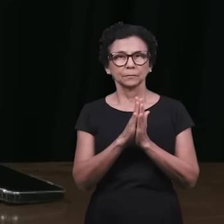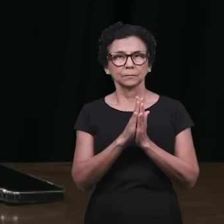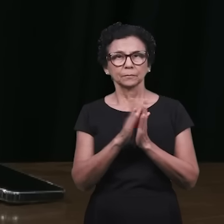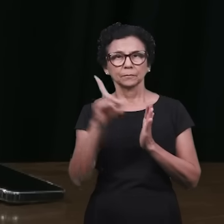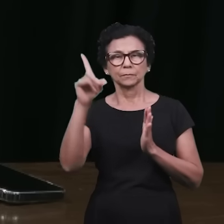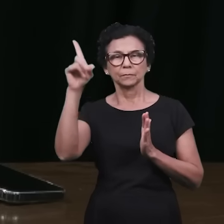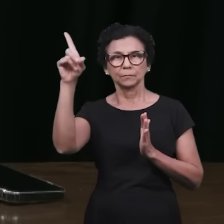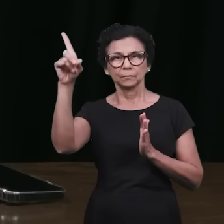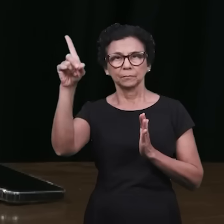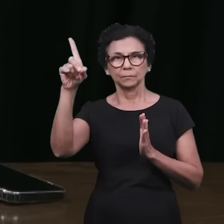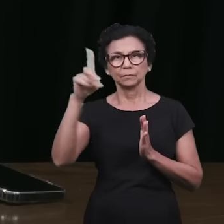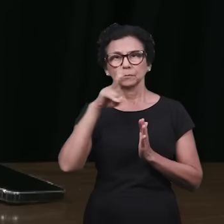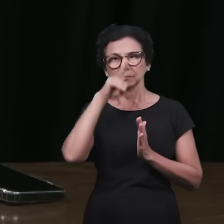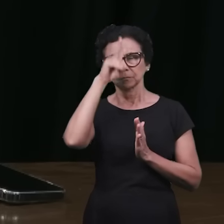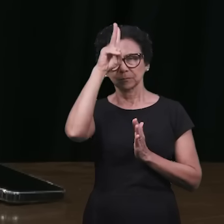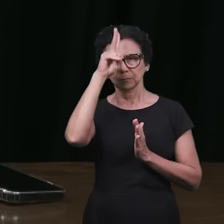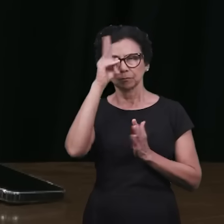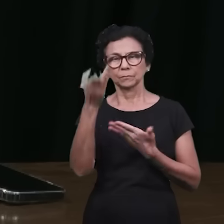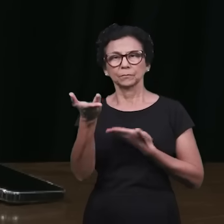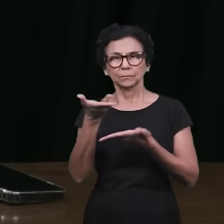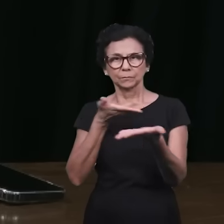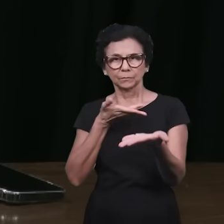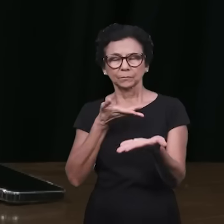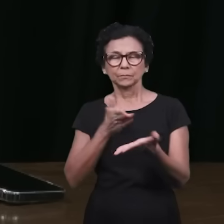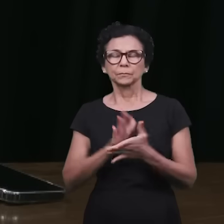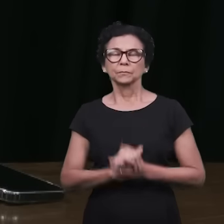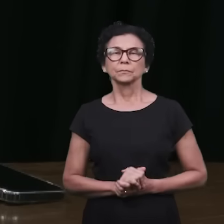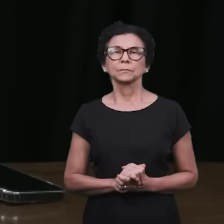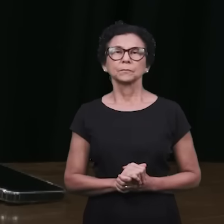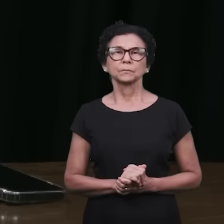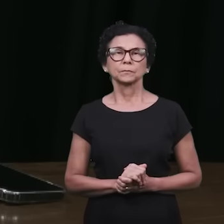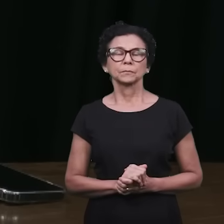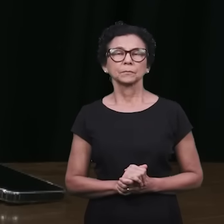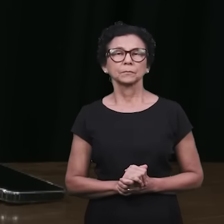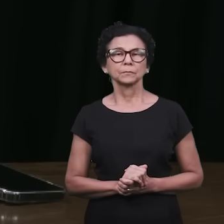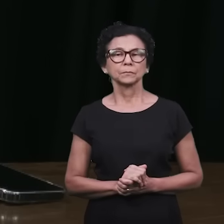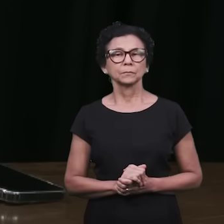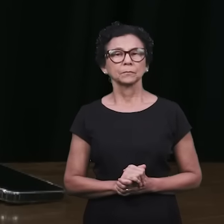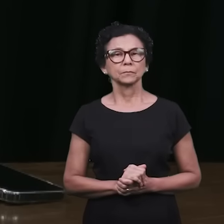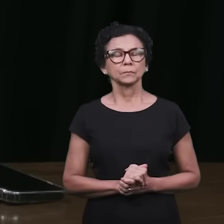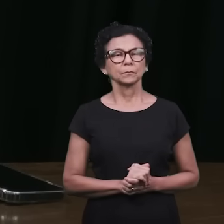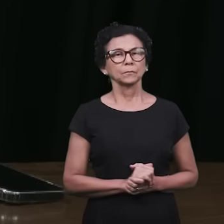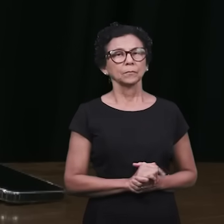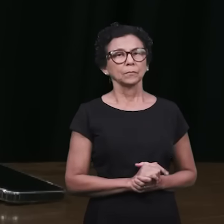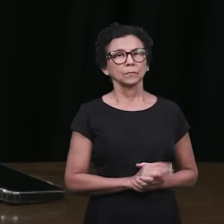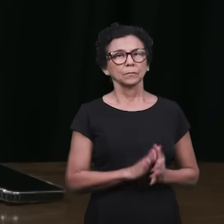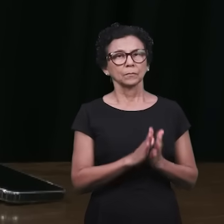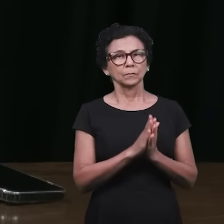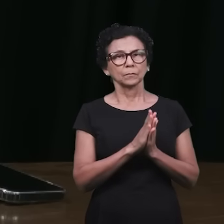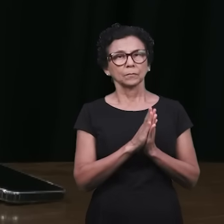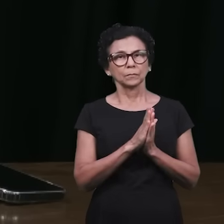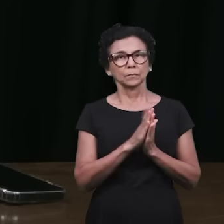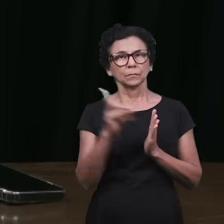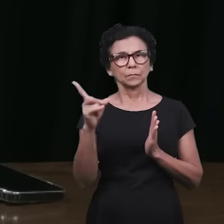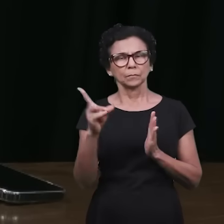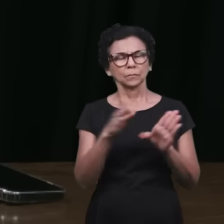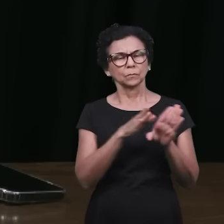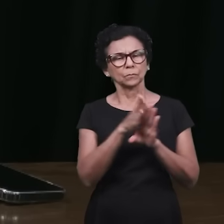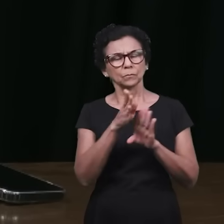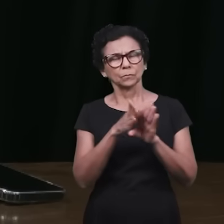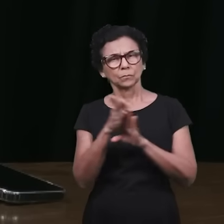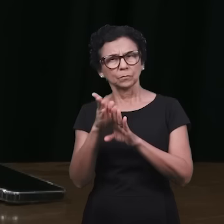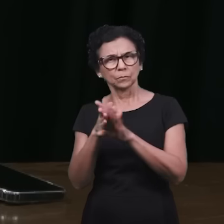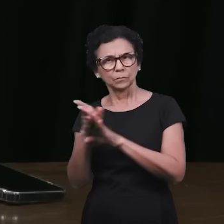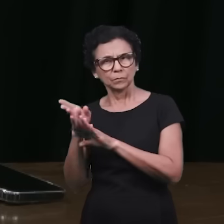Deus. Um programa que visa nos aconselhar em diversas situações à luz da